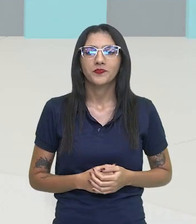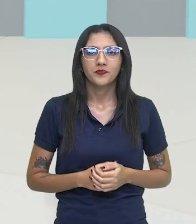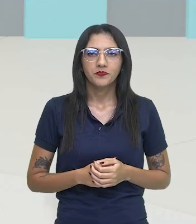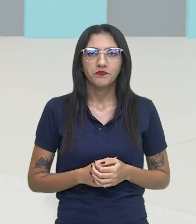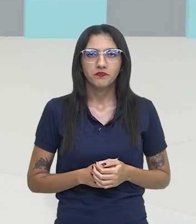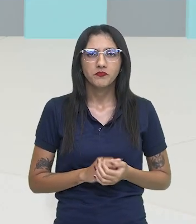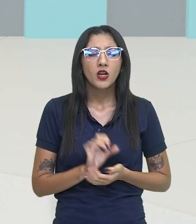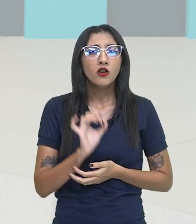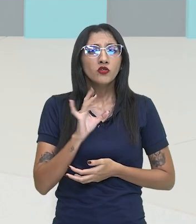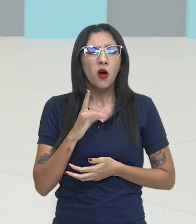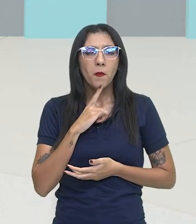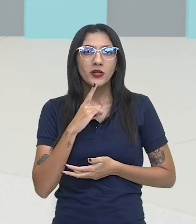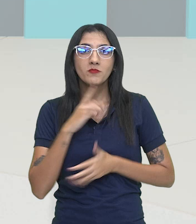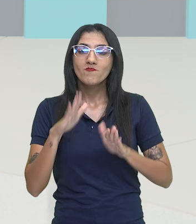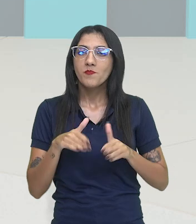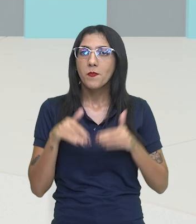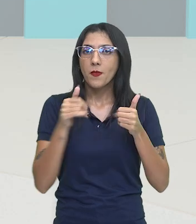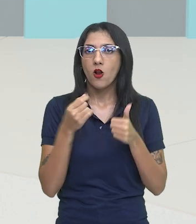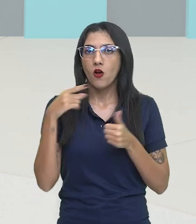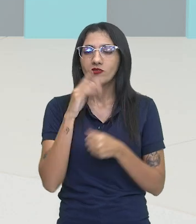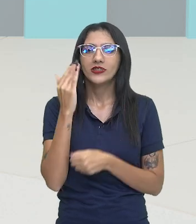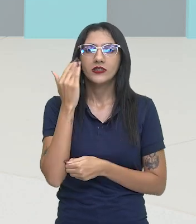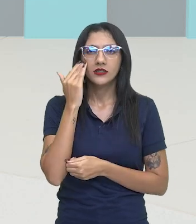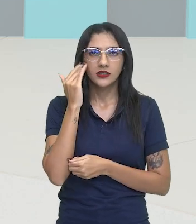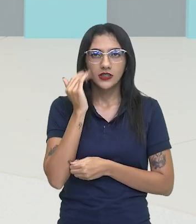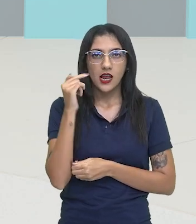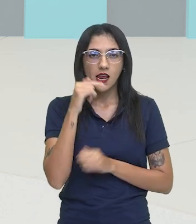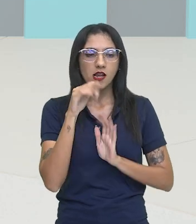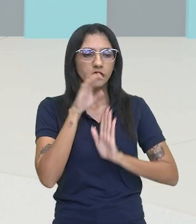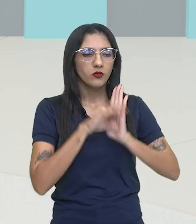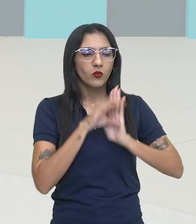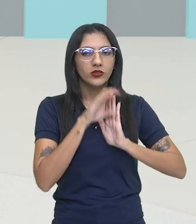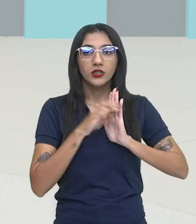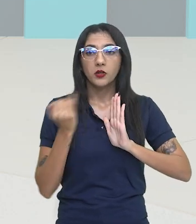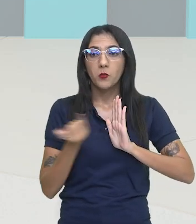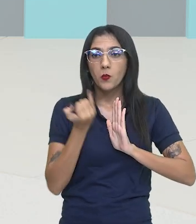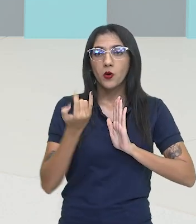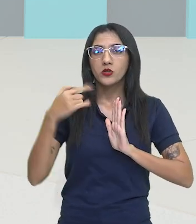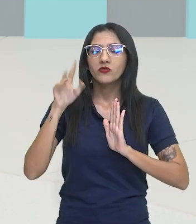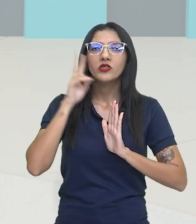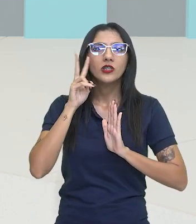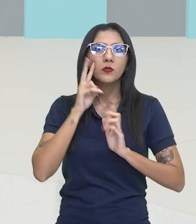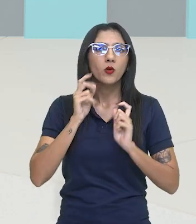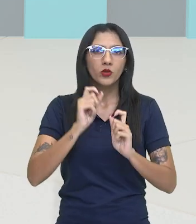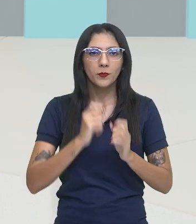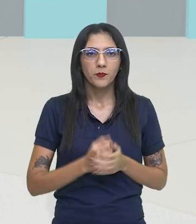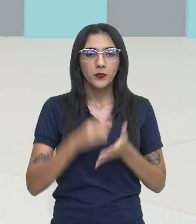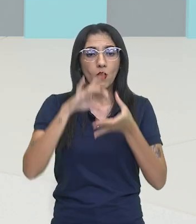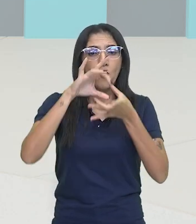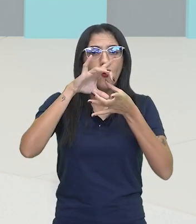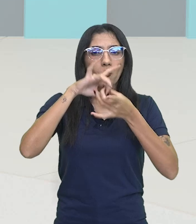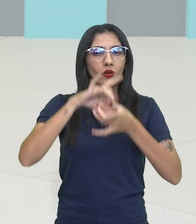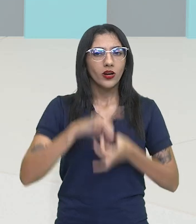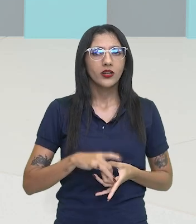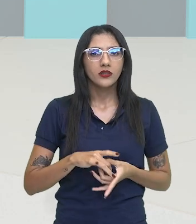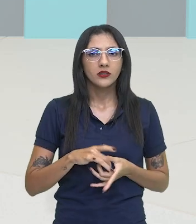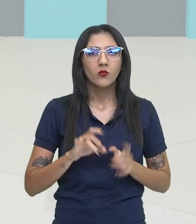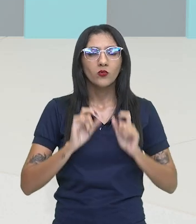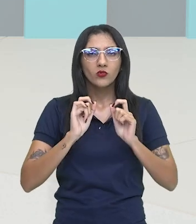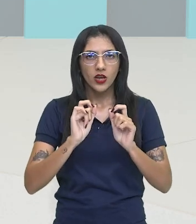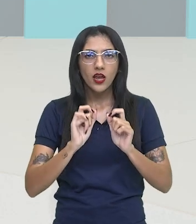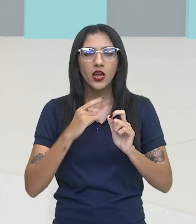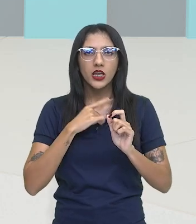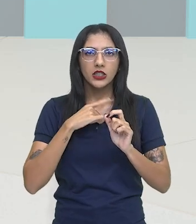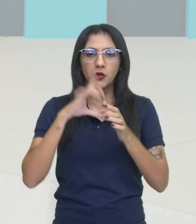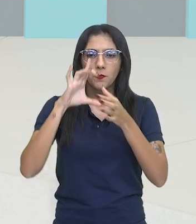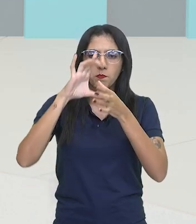gente deixar mais explícito, digamos assim, o conceito, é importante lembrar que a coesão é justamente a ligação